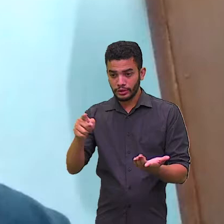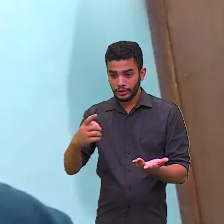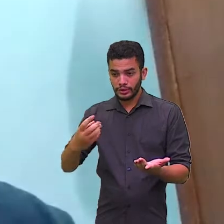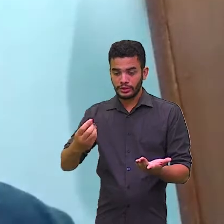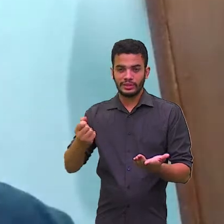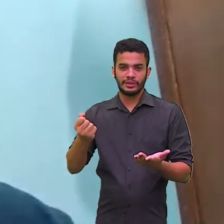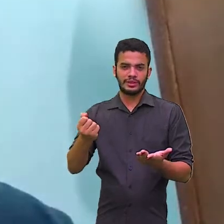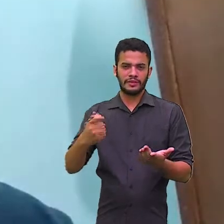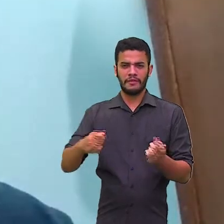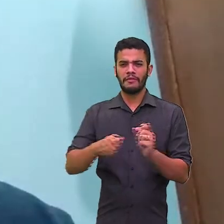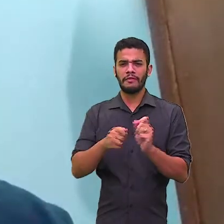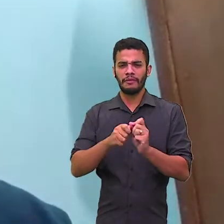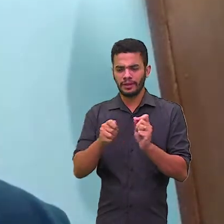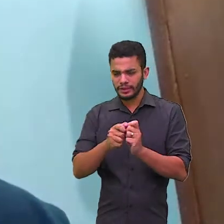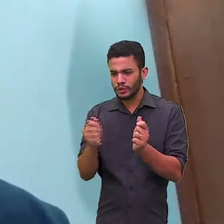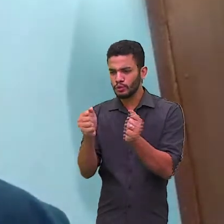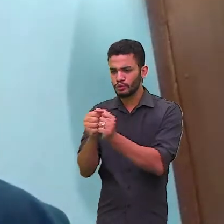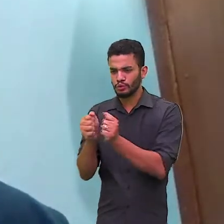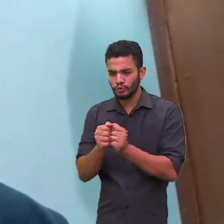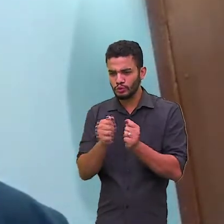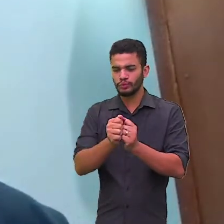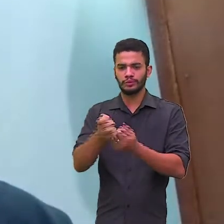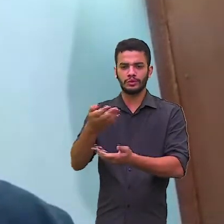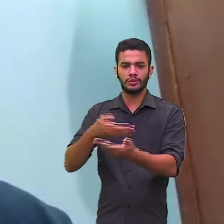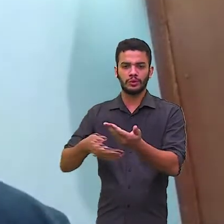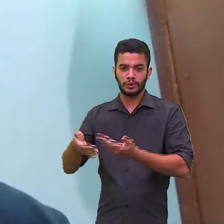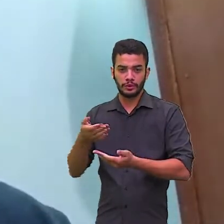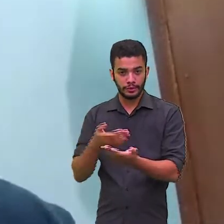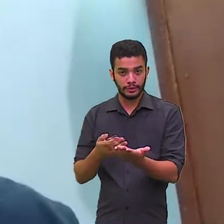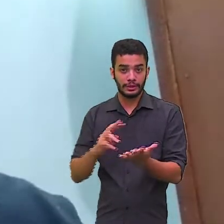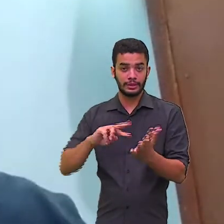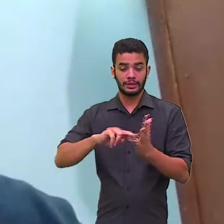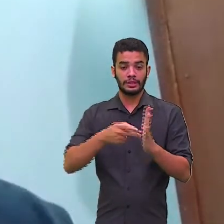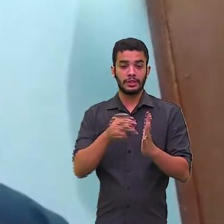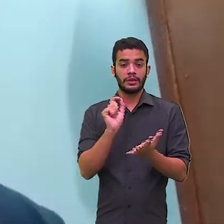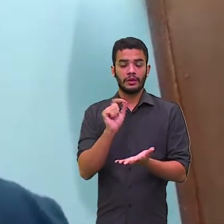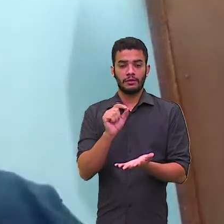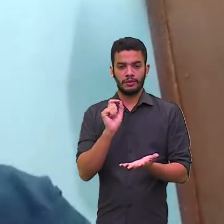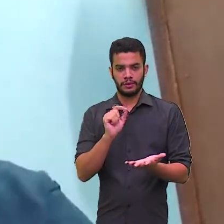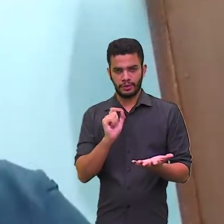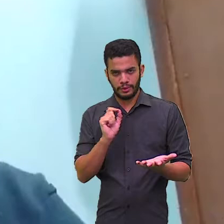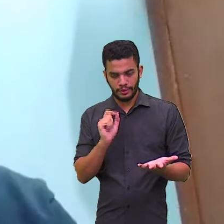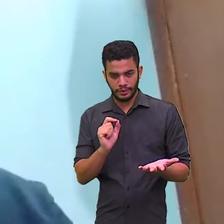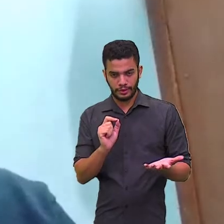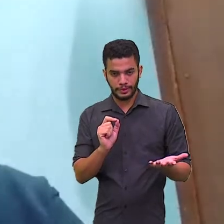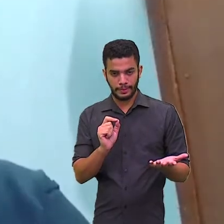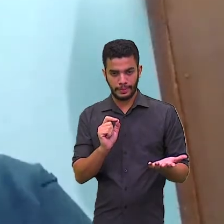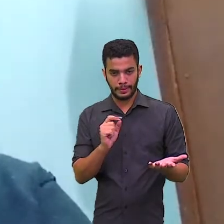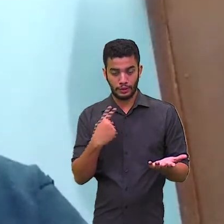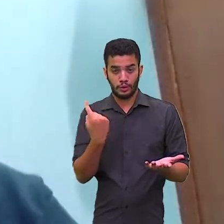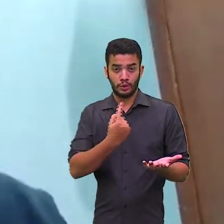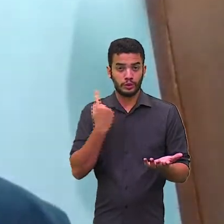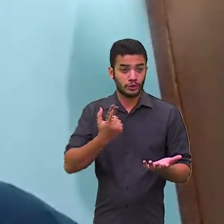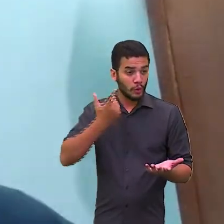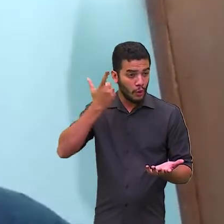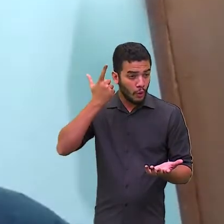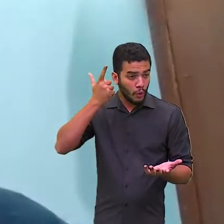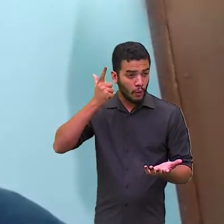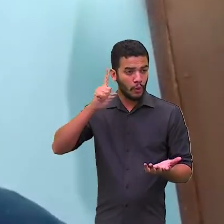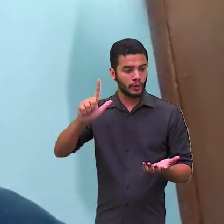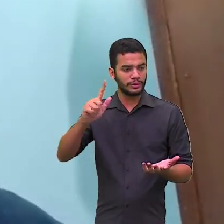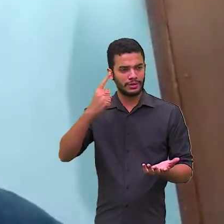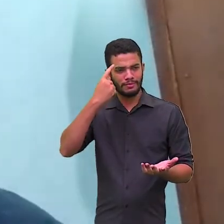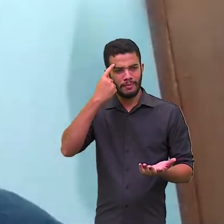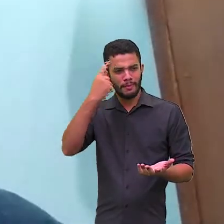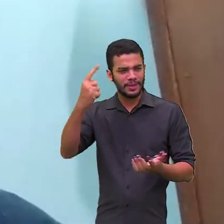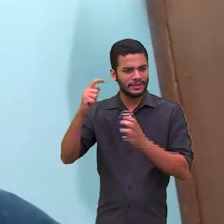têm, isso tudo já é um bom começo, um bom ponto de partida para a gente refletir sobre o